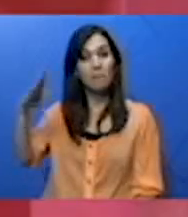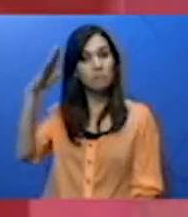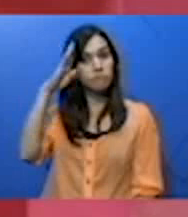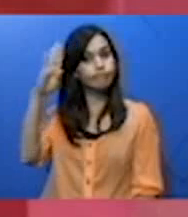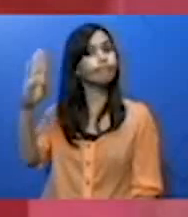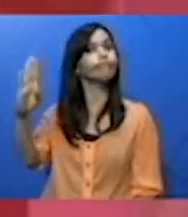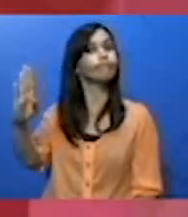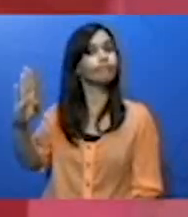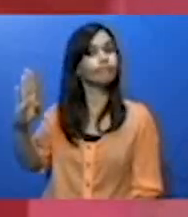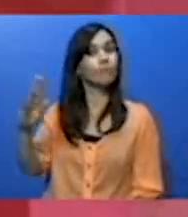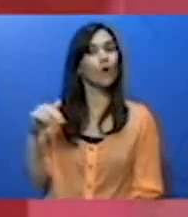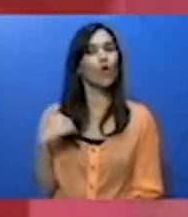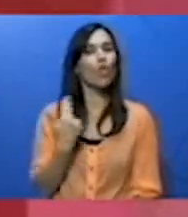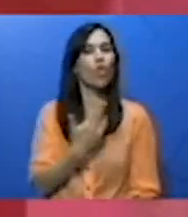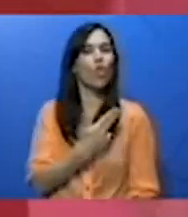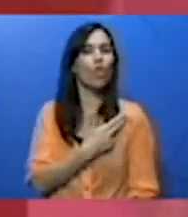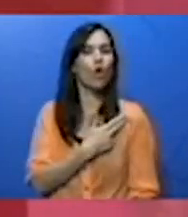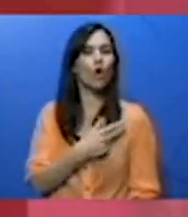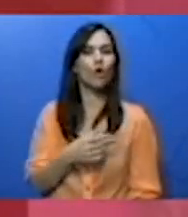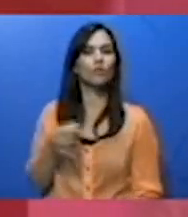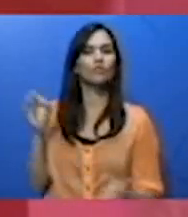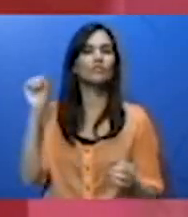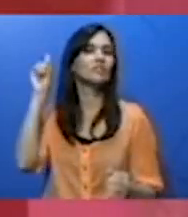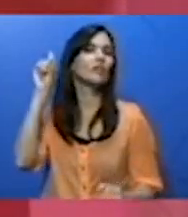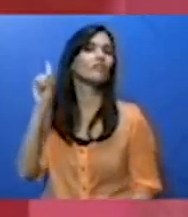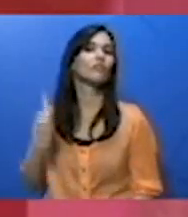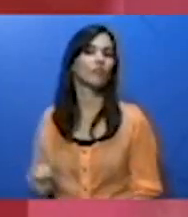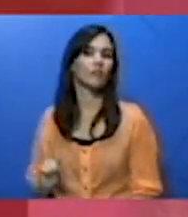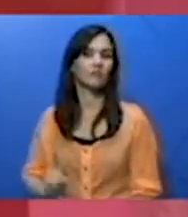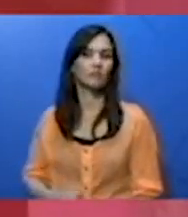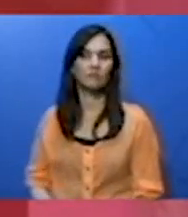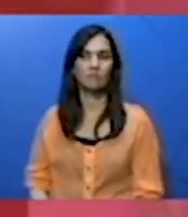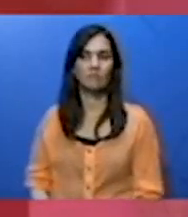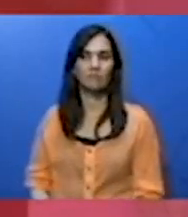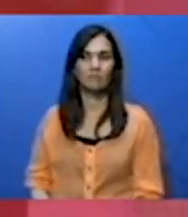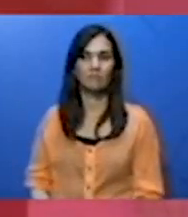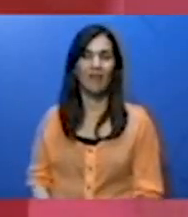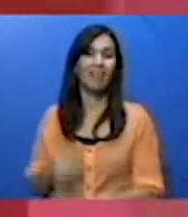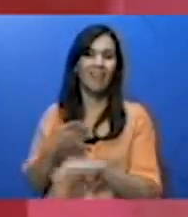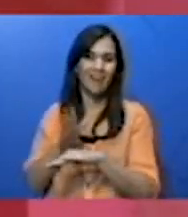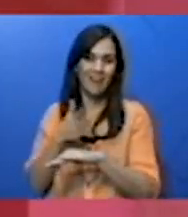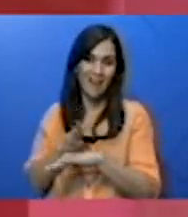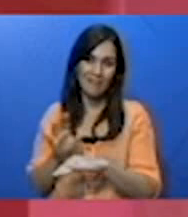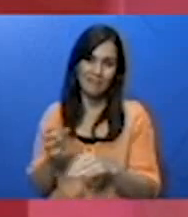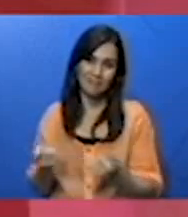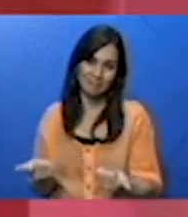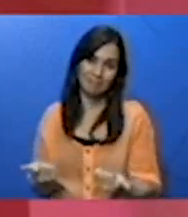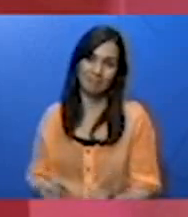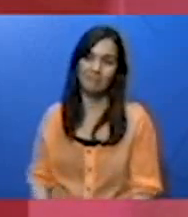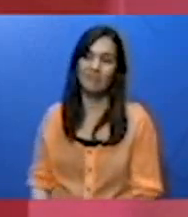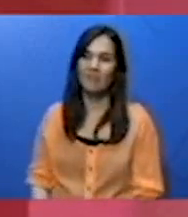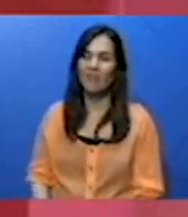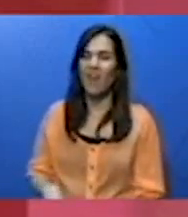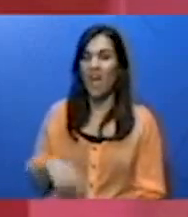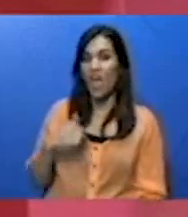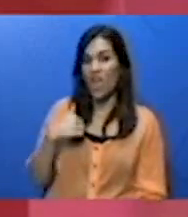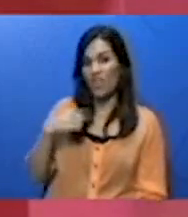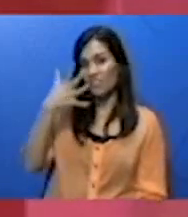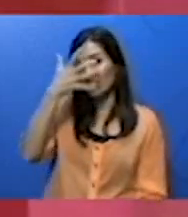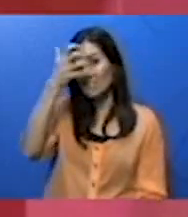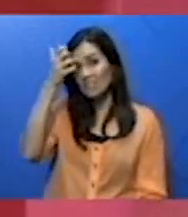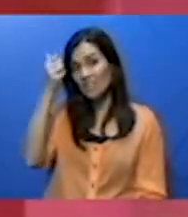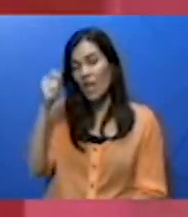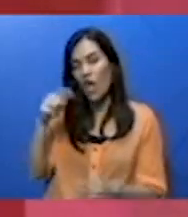Principalmente nosso dever. Você faz seu dever, Clarinha? Ai, assim. Às vezes eu esqueço, mas agora eu tenho